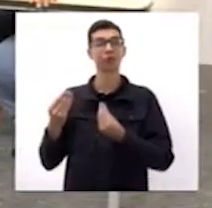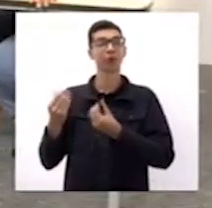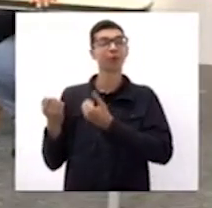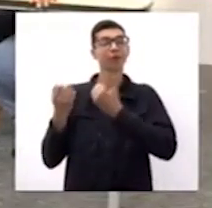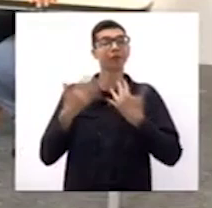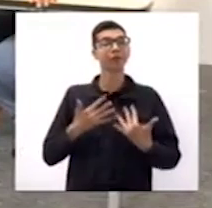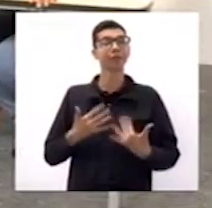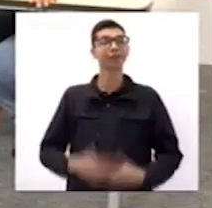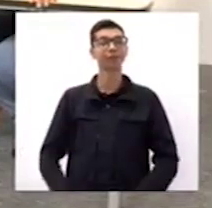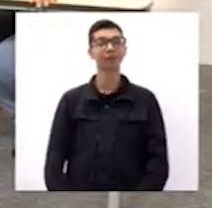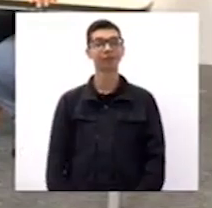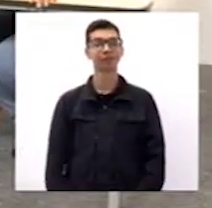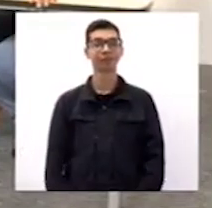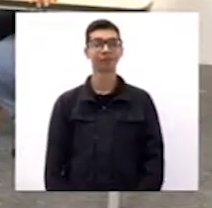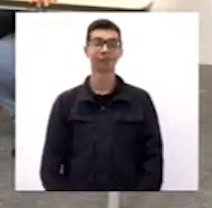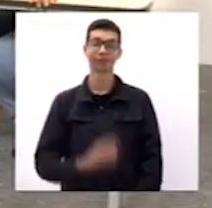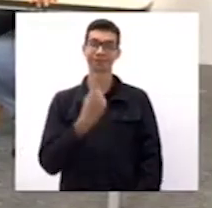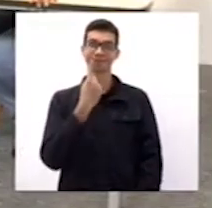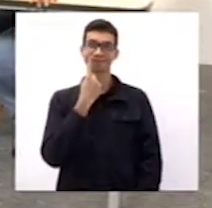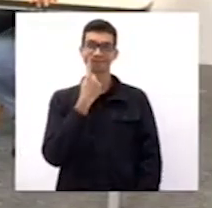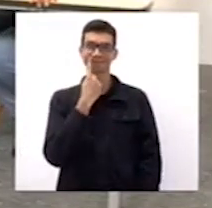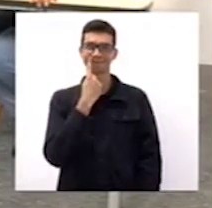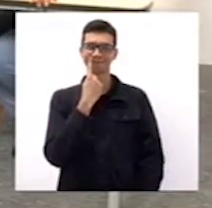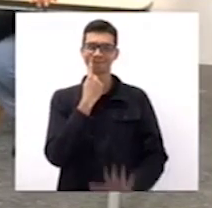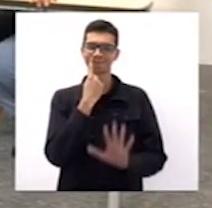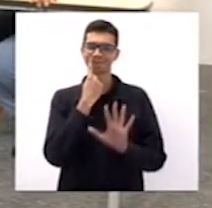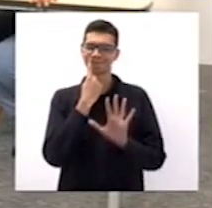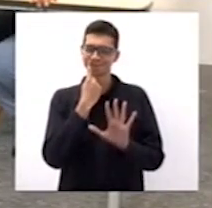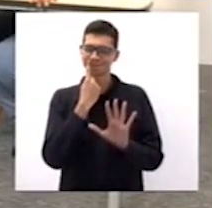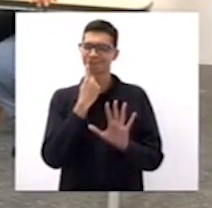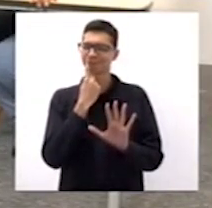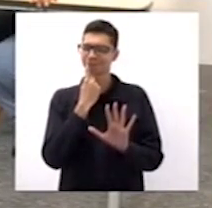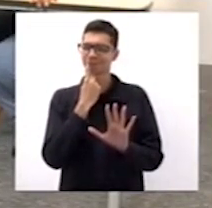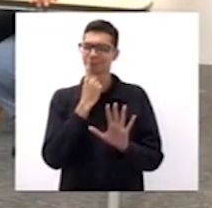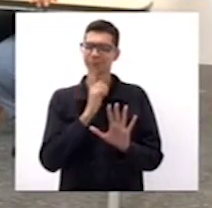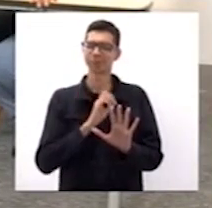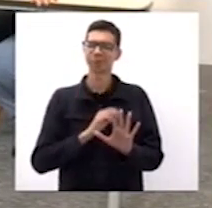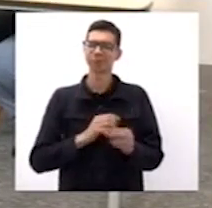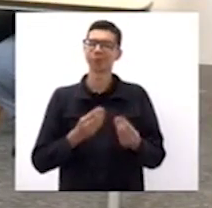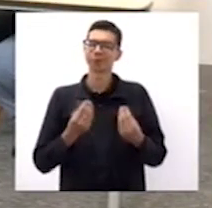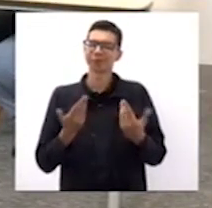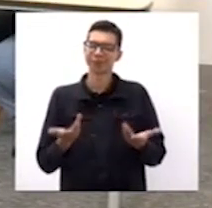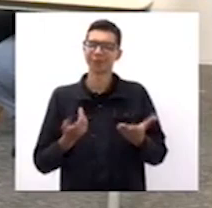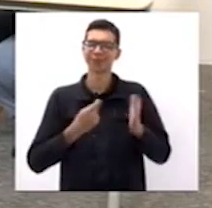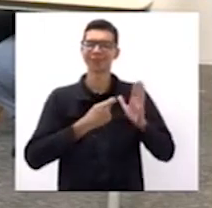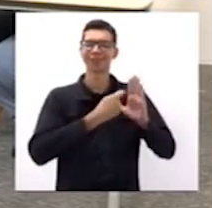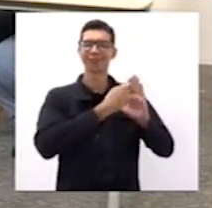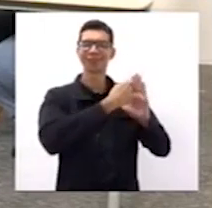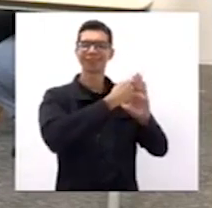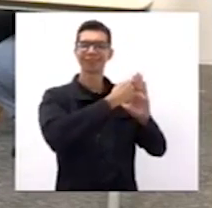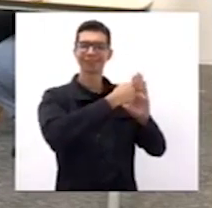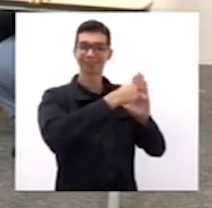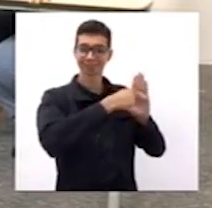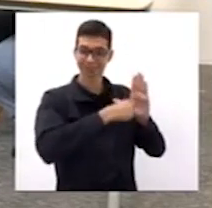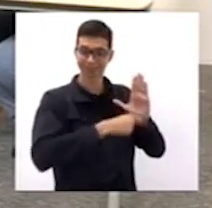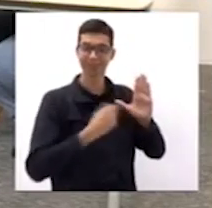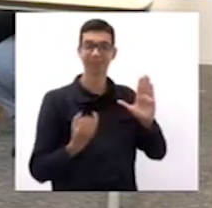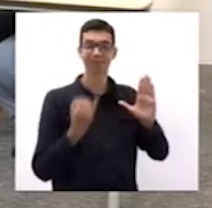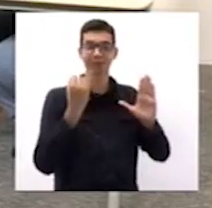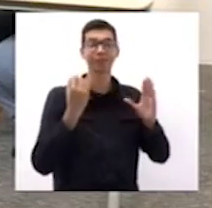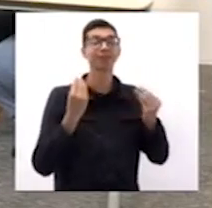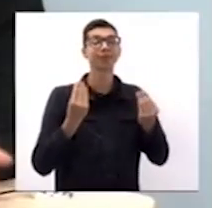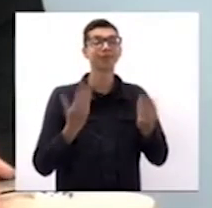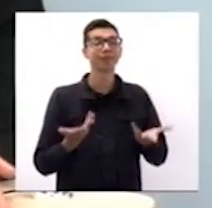não esperava. Olha ela me colocando numa saia justa. Mas qual a importância desse diário de bordo? A gente está propondo para os nossos professores, né, para que